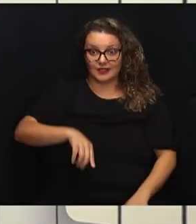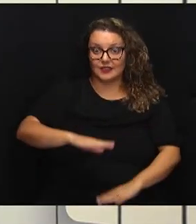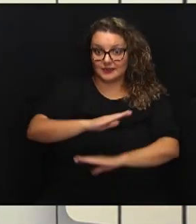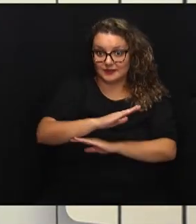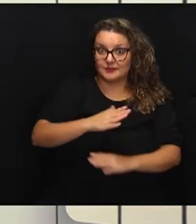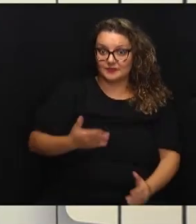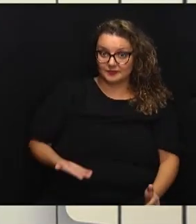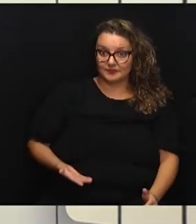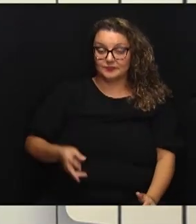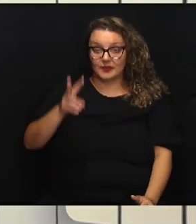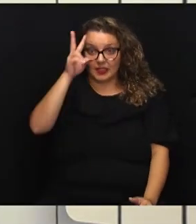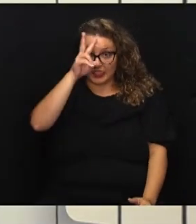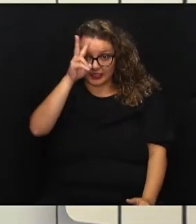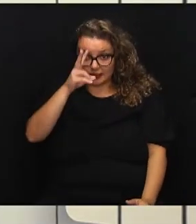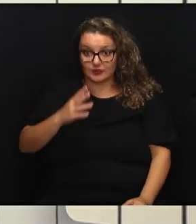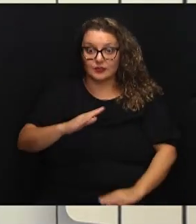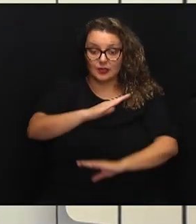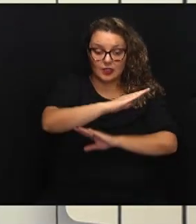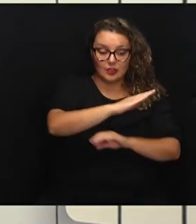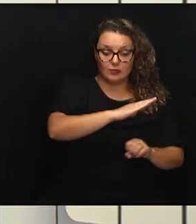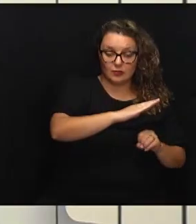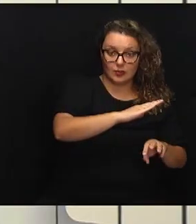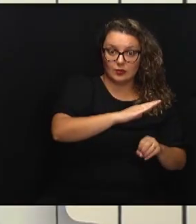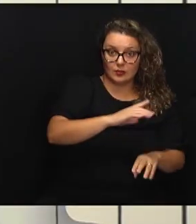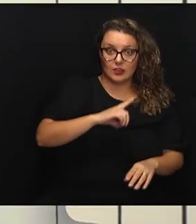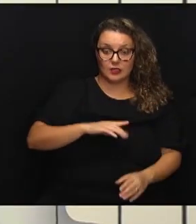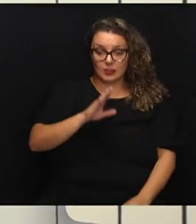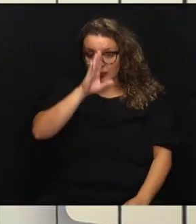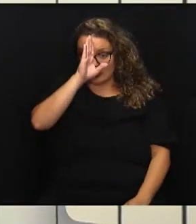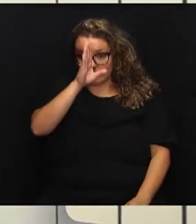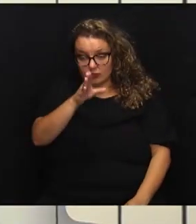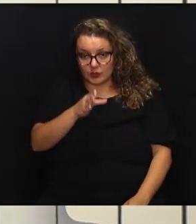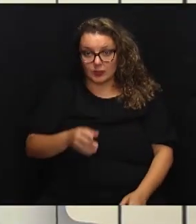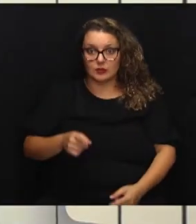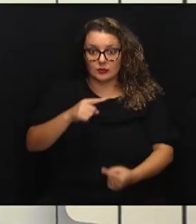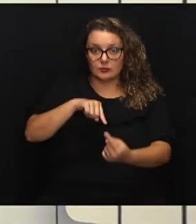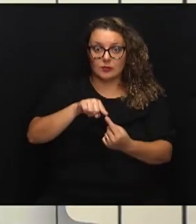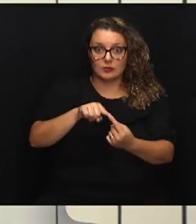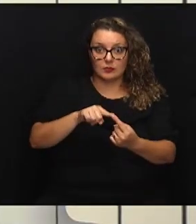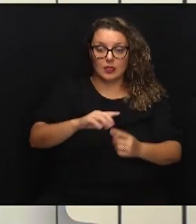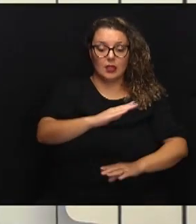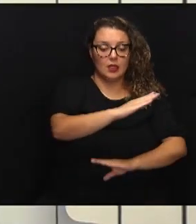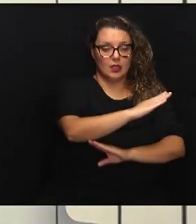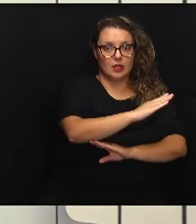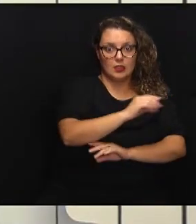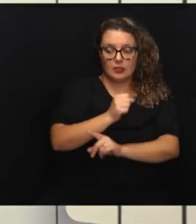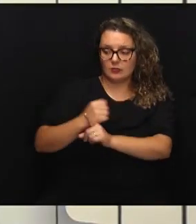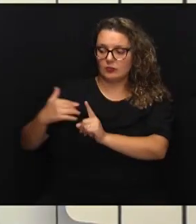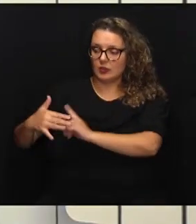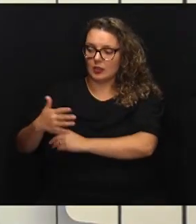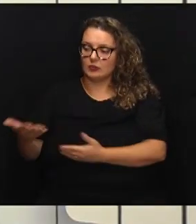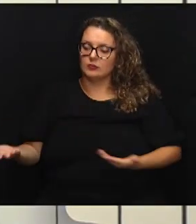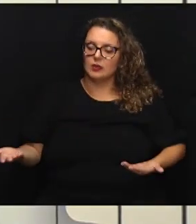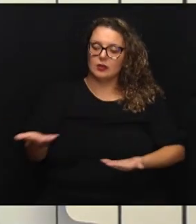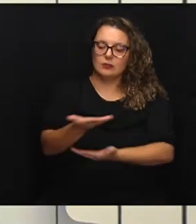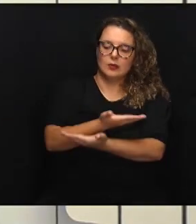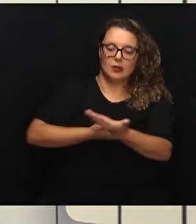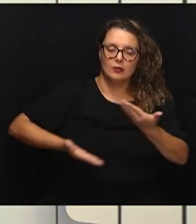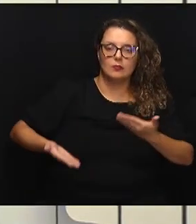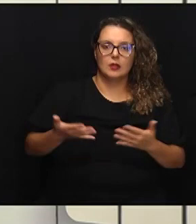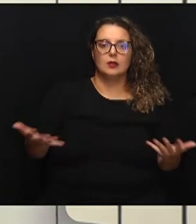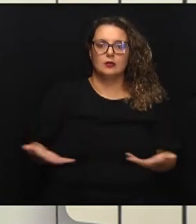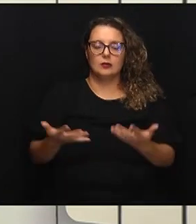Leis. Lembrando que o Câmara Educa tem como principal objetivo aproximar a Câmara da população, promovendo